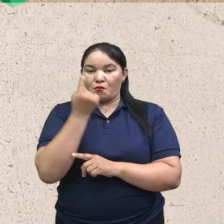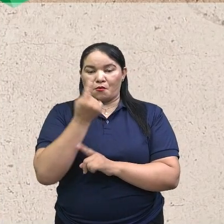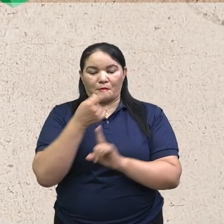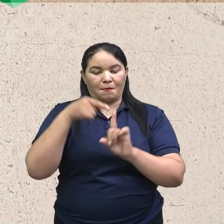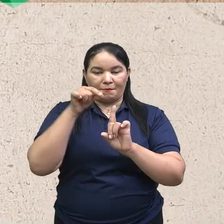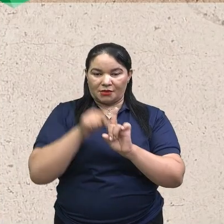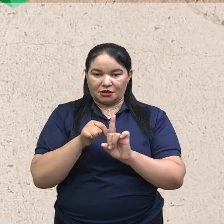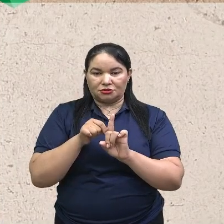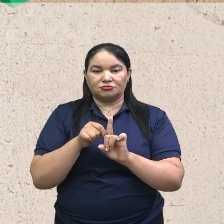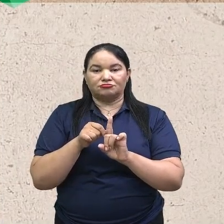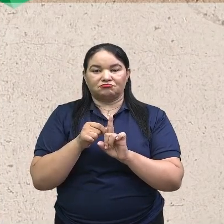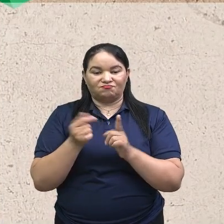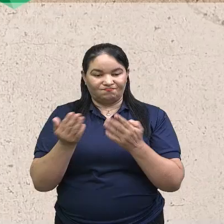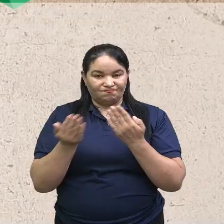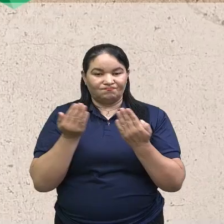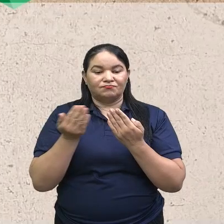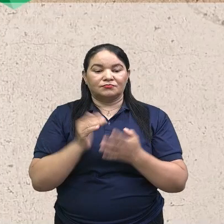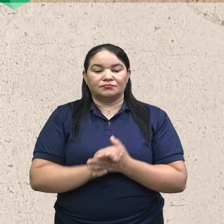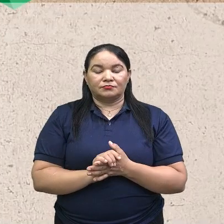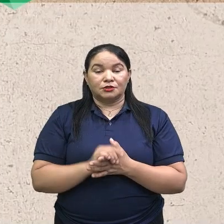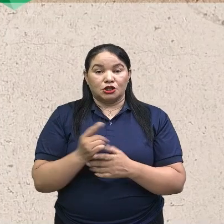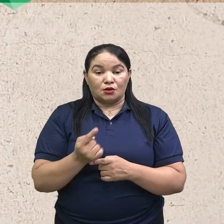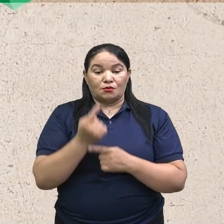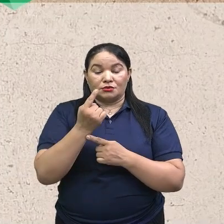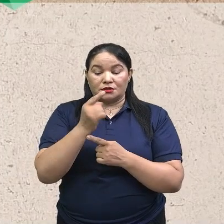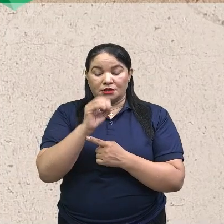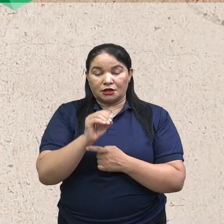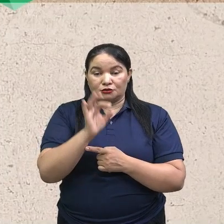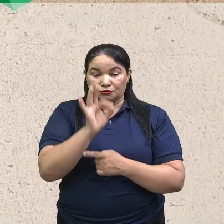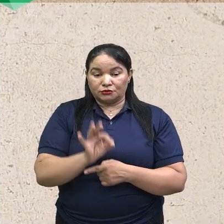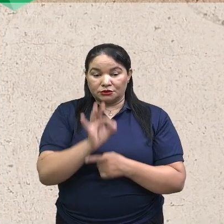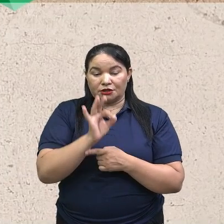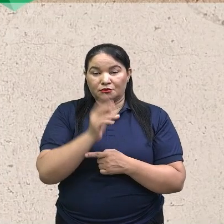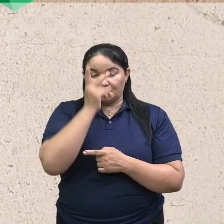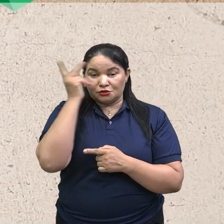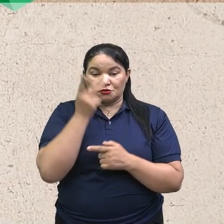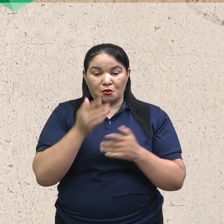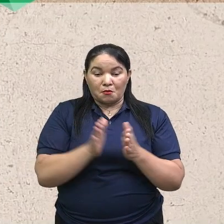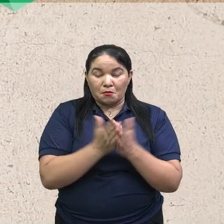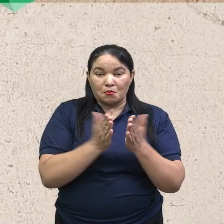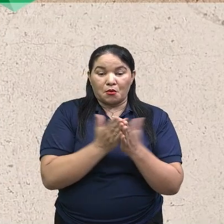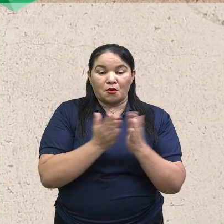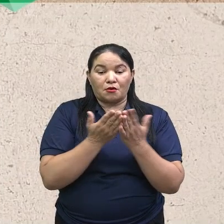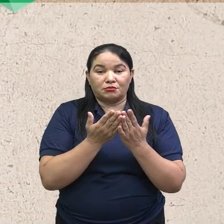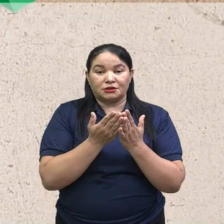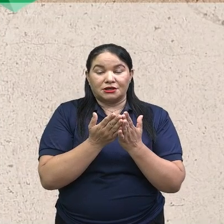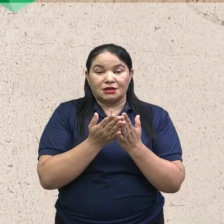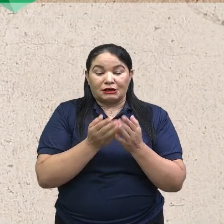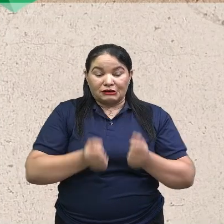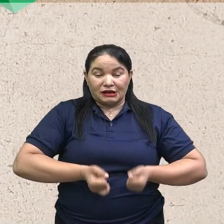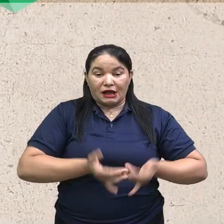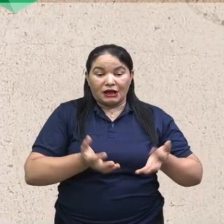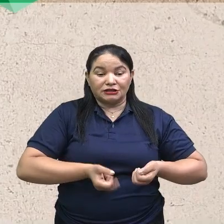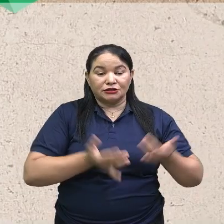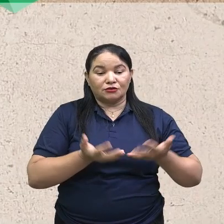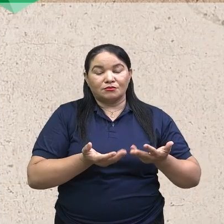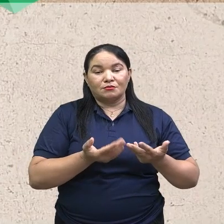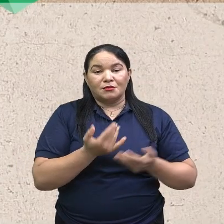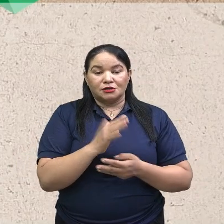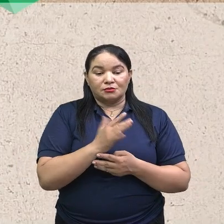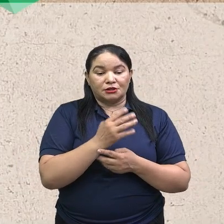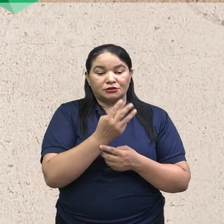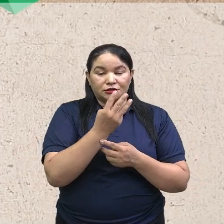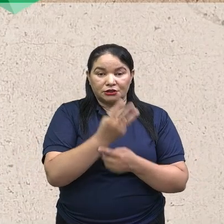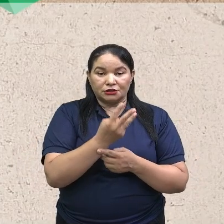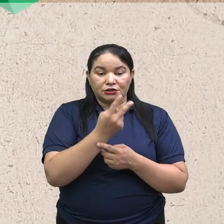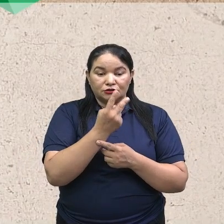agora, os 10% mais pobres do Brasil gastam, observe aqui, 32%